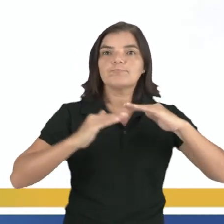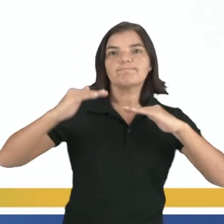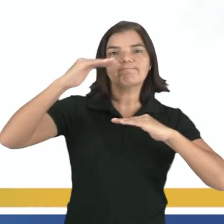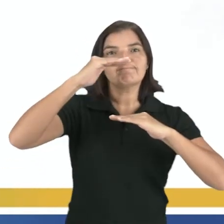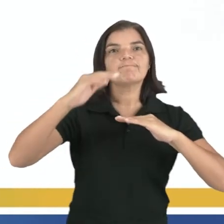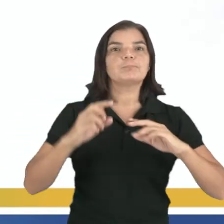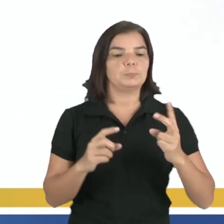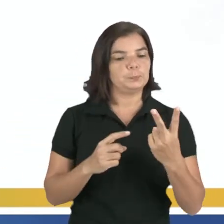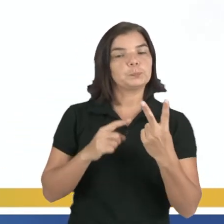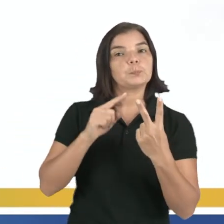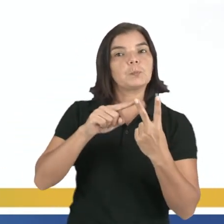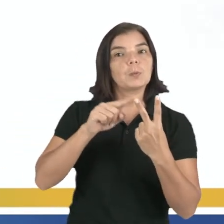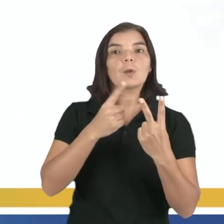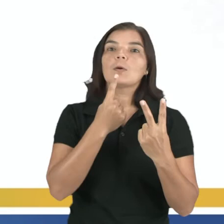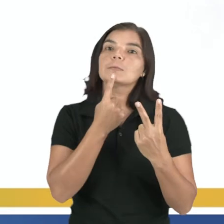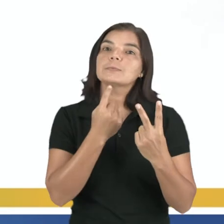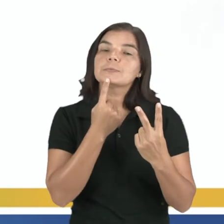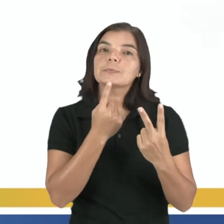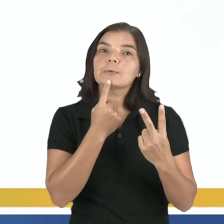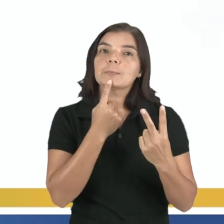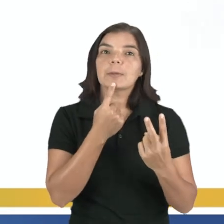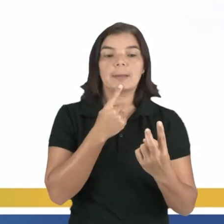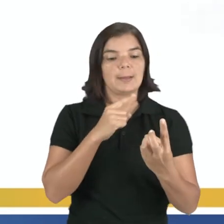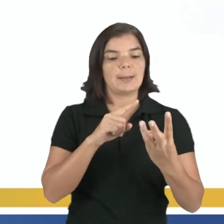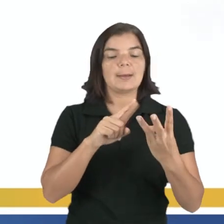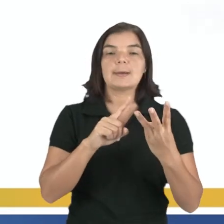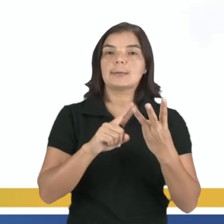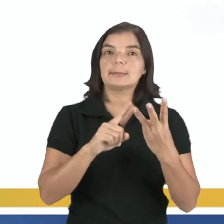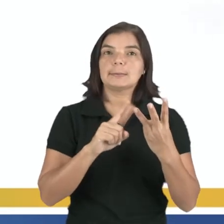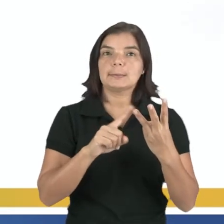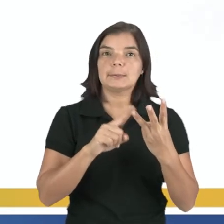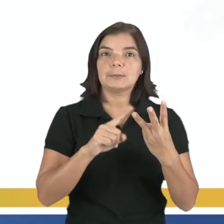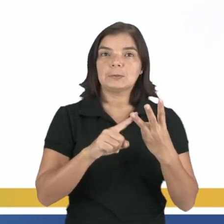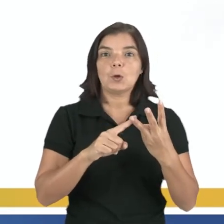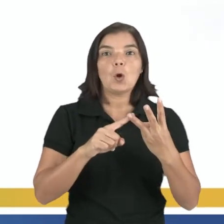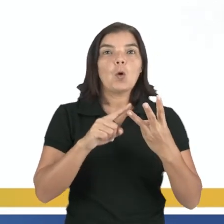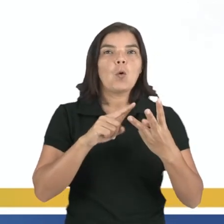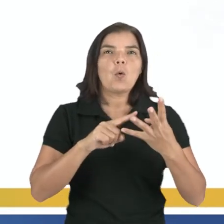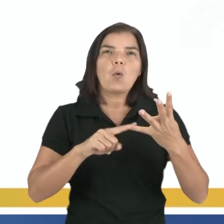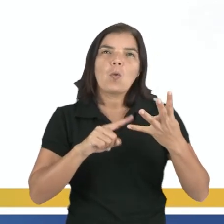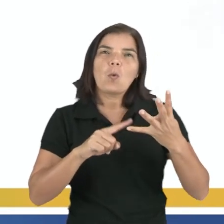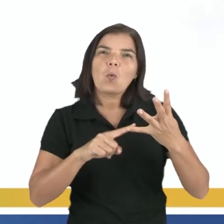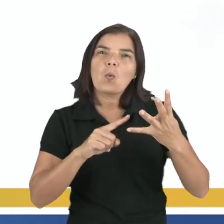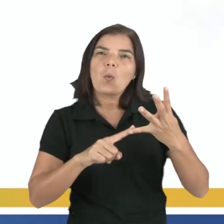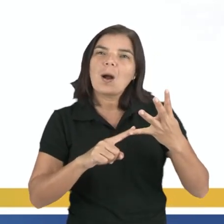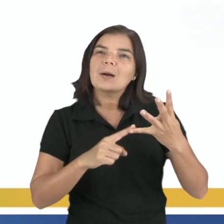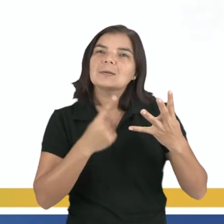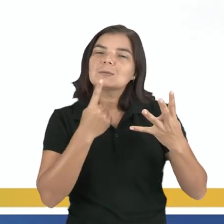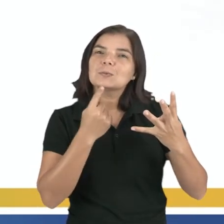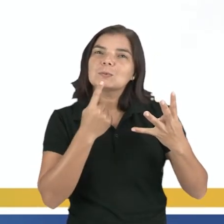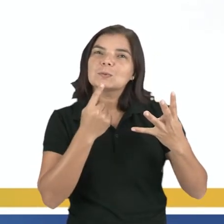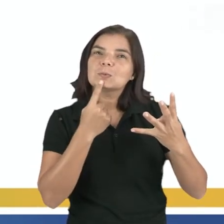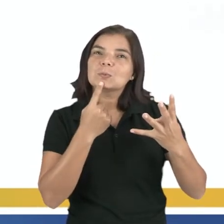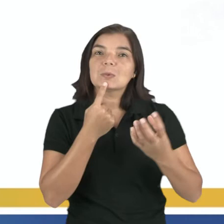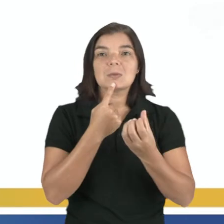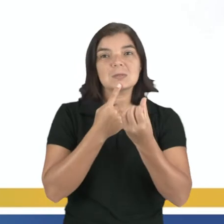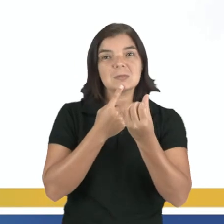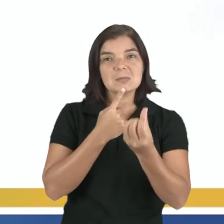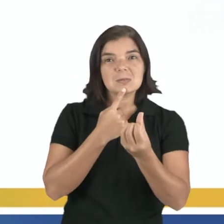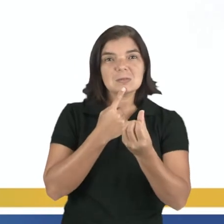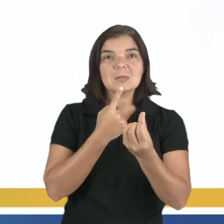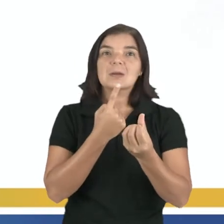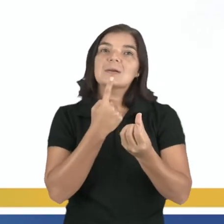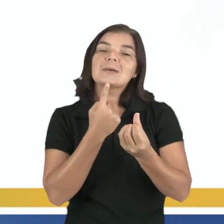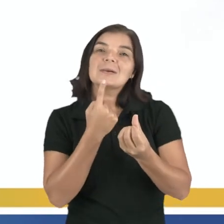temos 2 quadradinhos vermelhos. Na segunda, 4 quadradinhos vermelhos. Na terceira, nós temos 6 quadradinhos vermelhos.